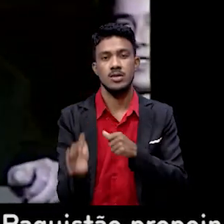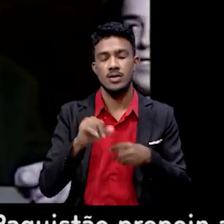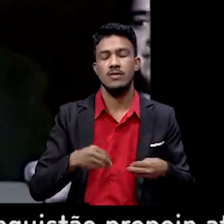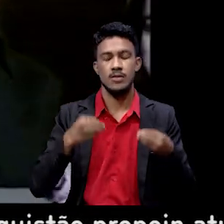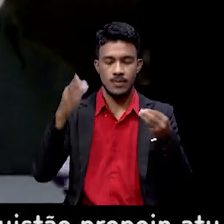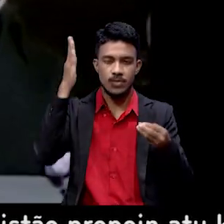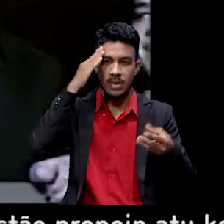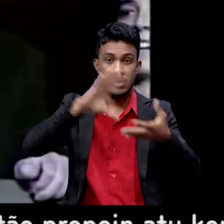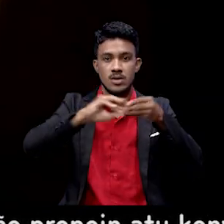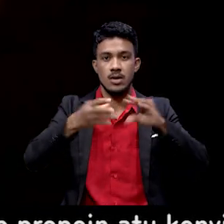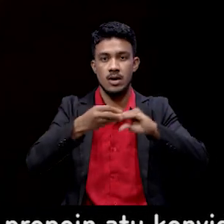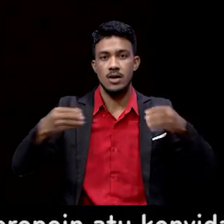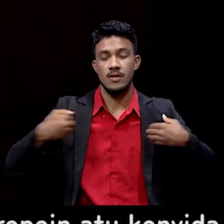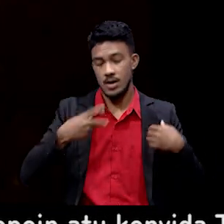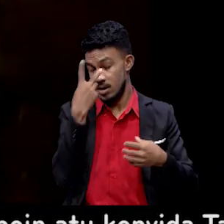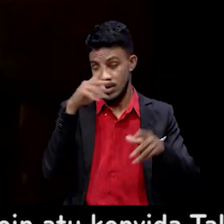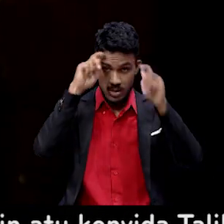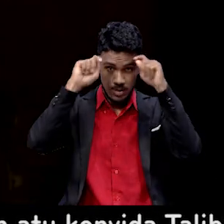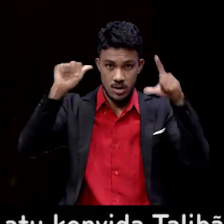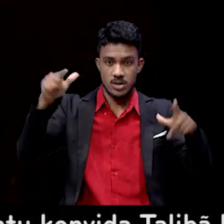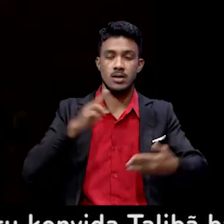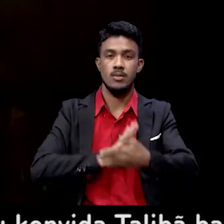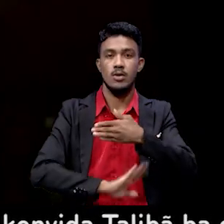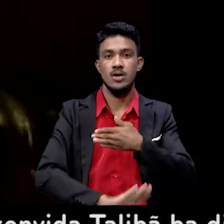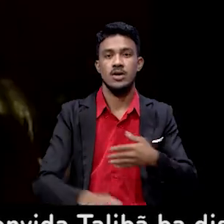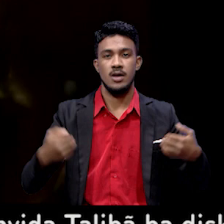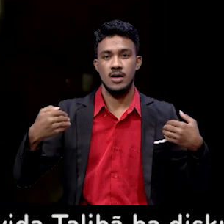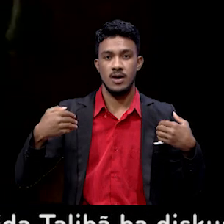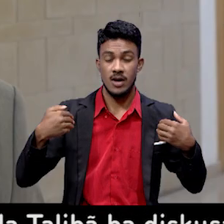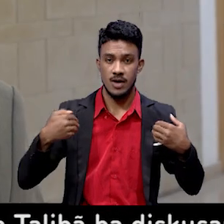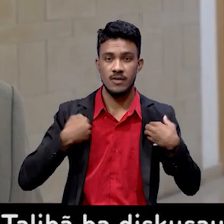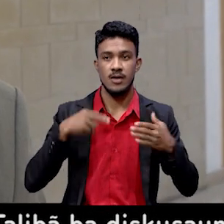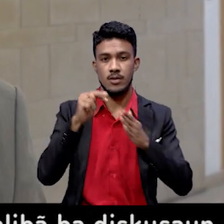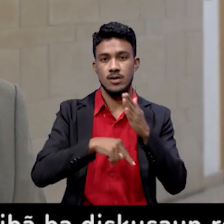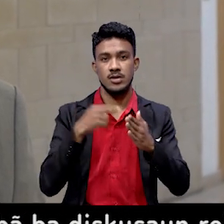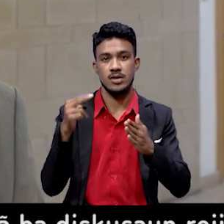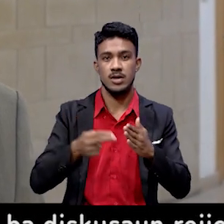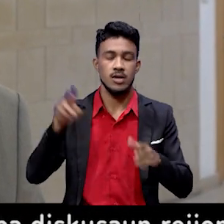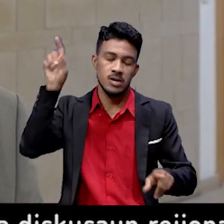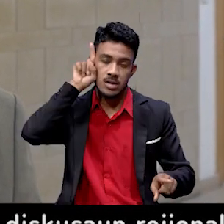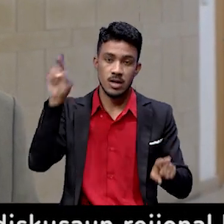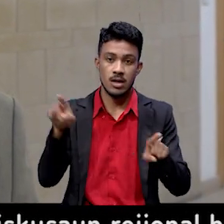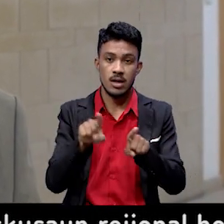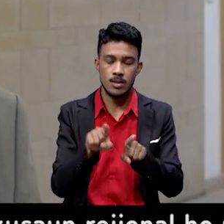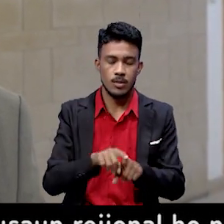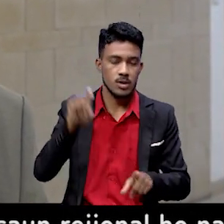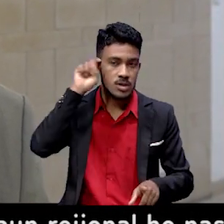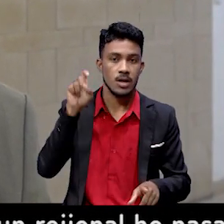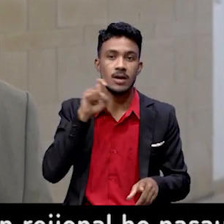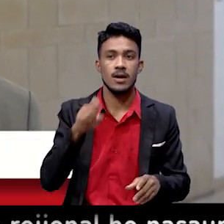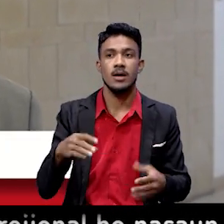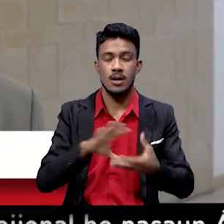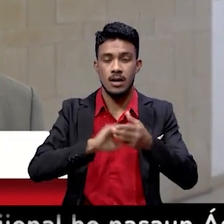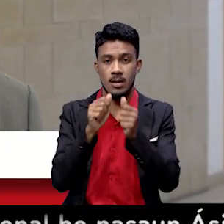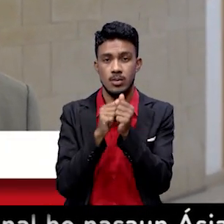quando a memória Neve ia levar ele bate Timor Leste Nia Moris briga não te disse mal morto acompanha o presidente Jorge Sampaio Unemat